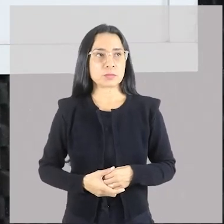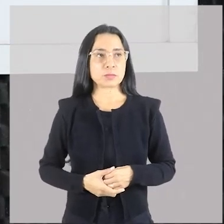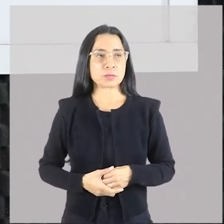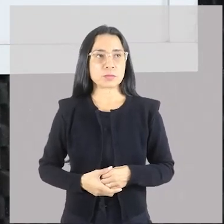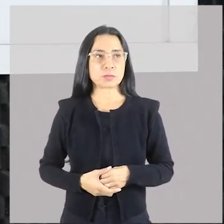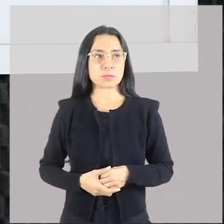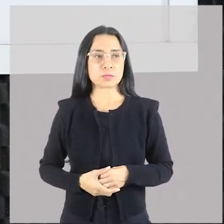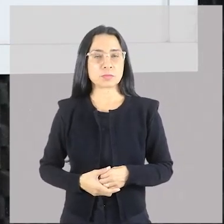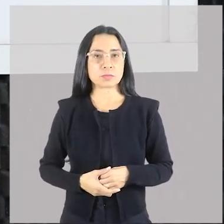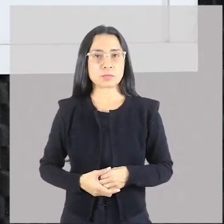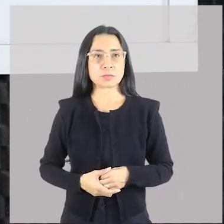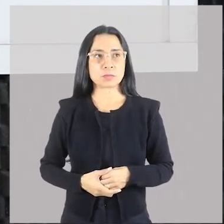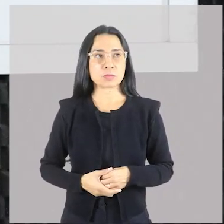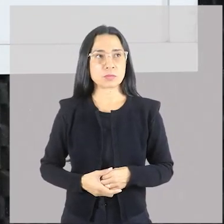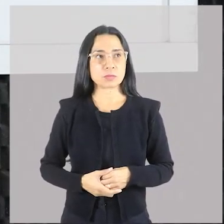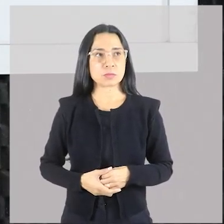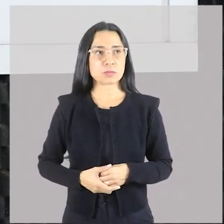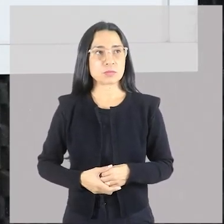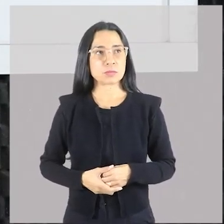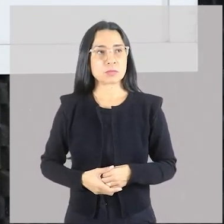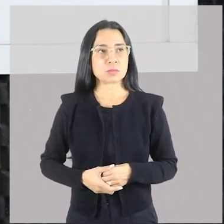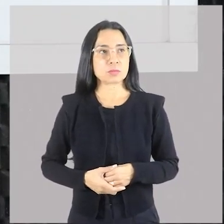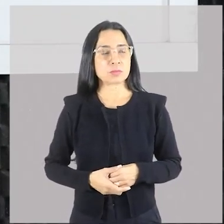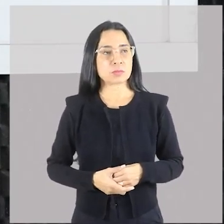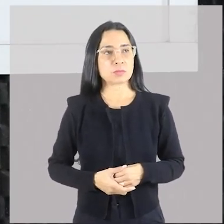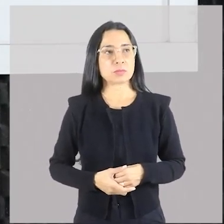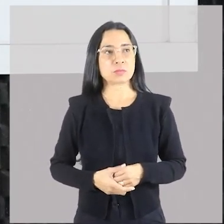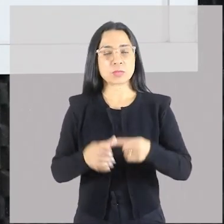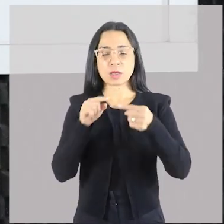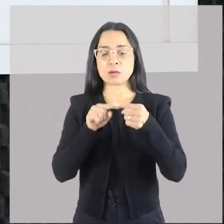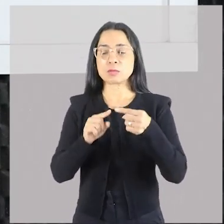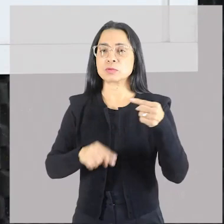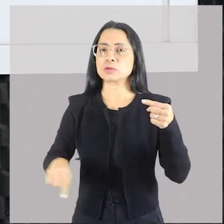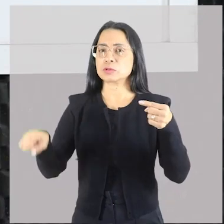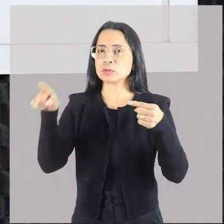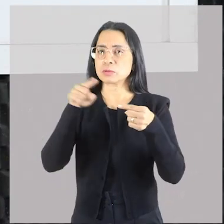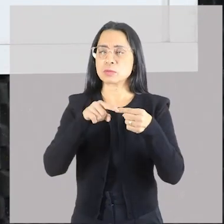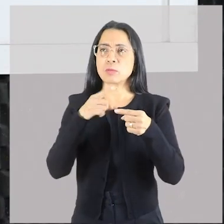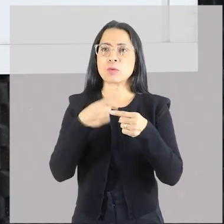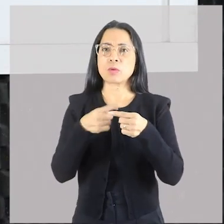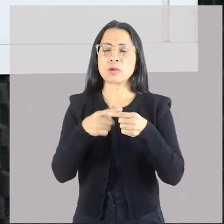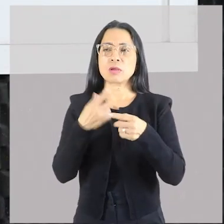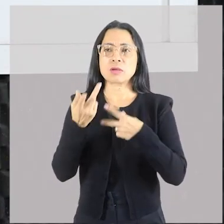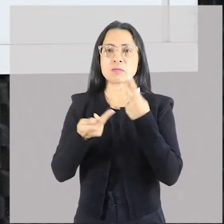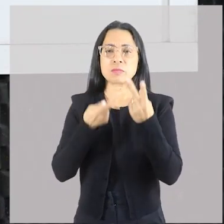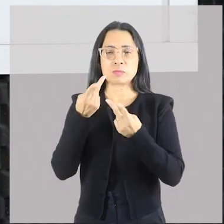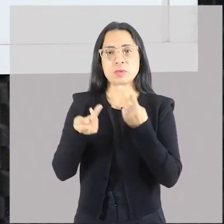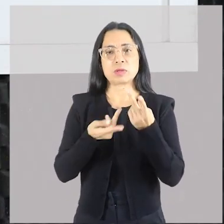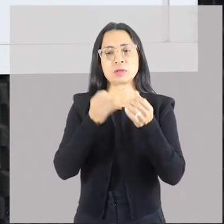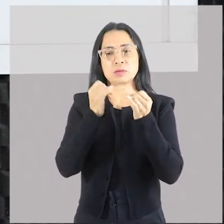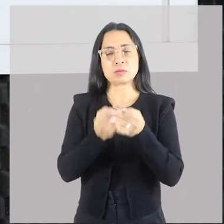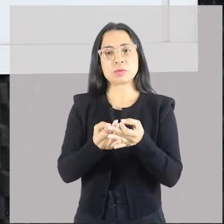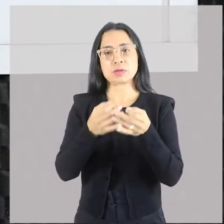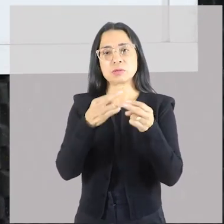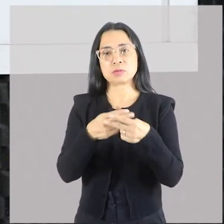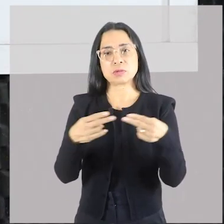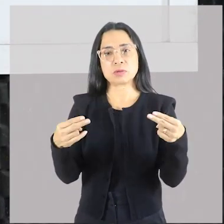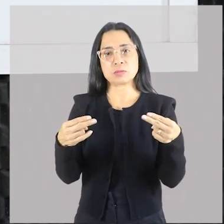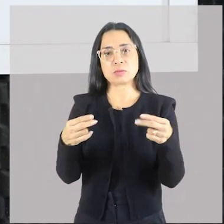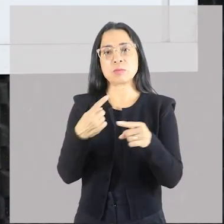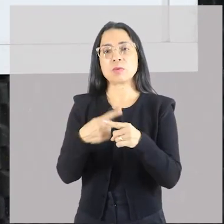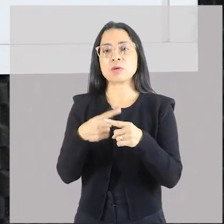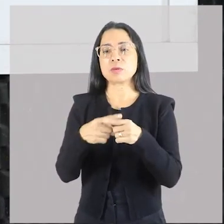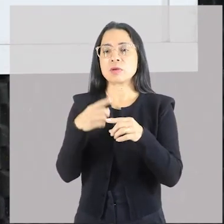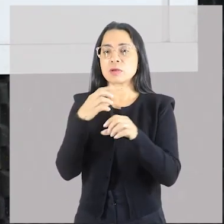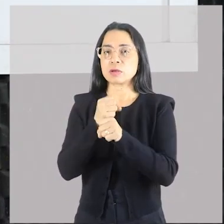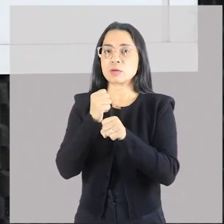esse carinha aqui é um diâmetro. Pessoal, por que o senhor está falando desses elementos? Porque, turma, para calcular a área de um